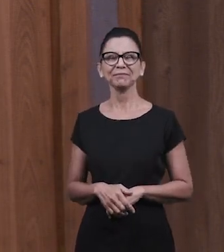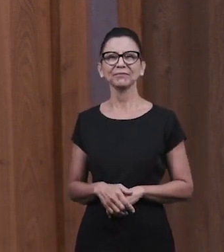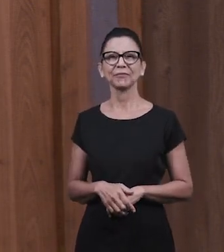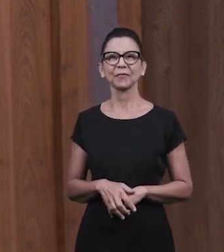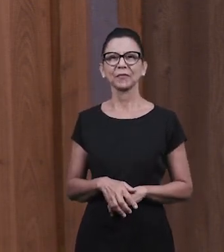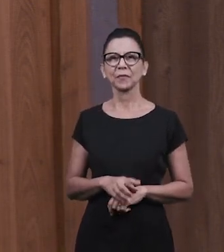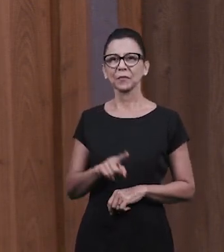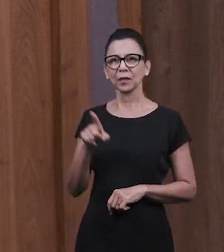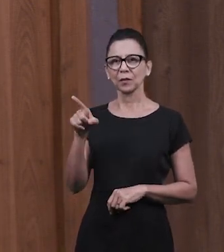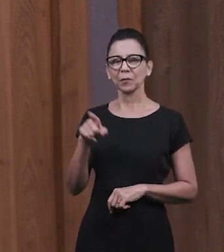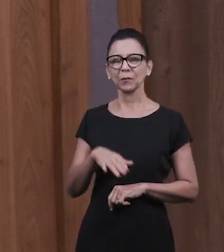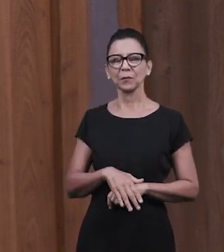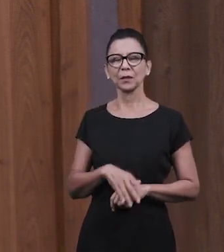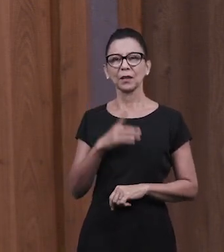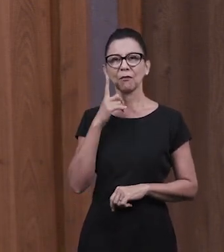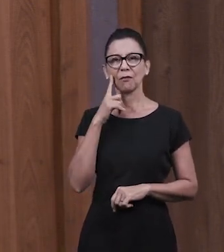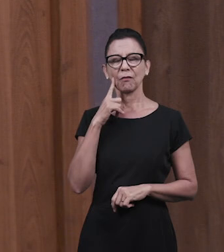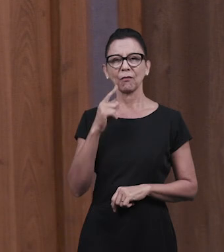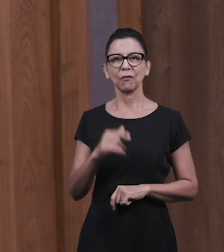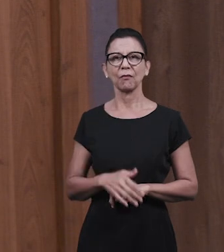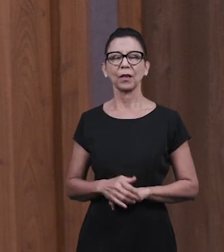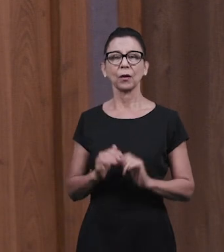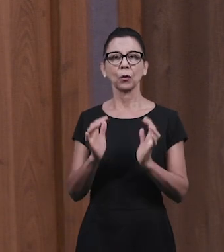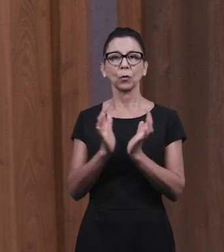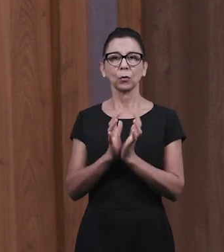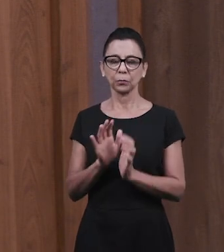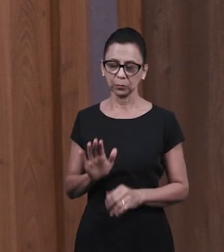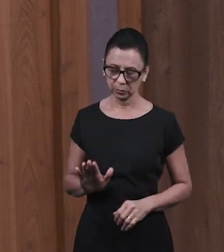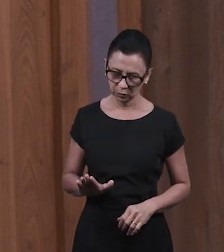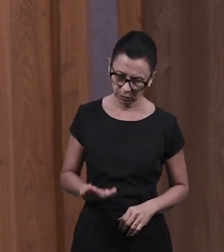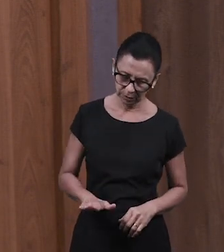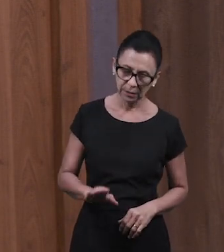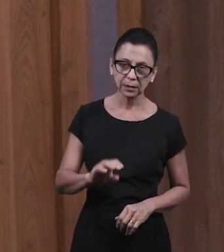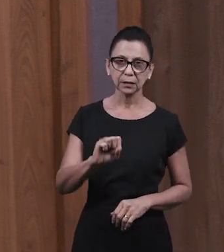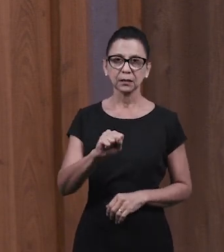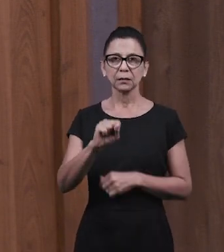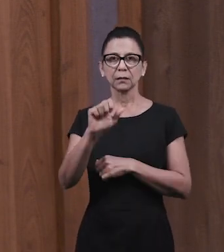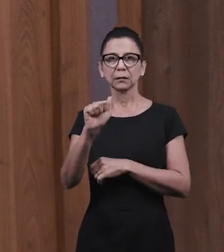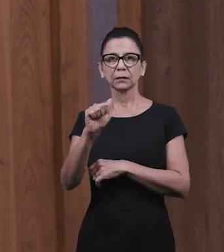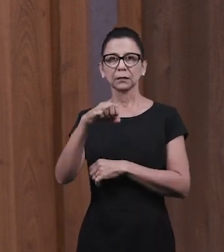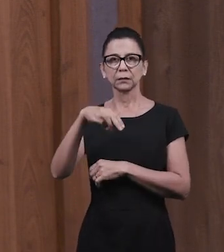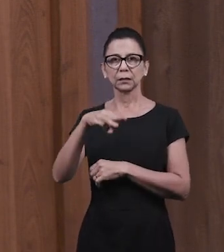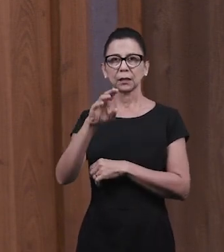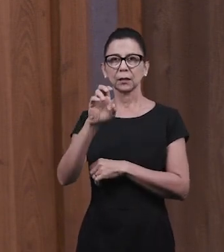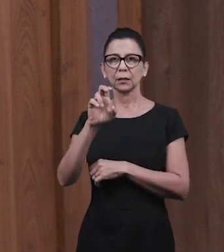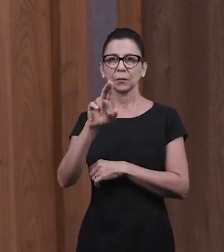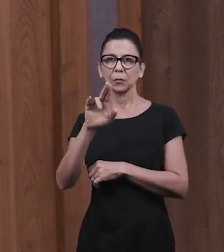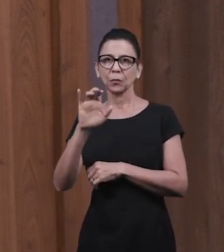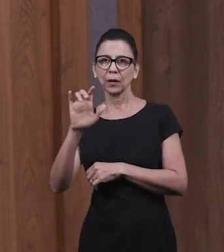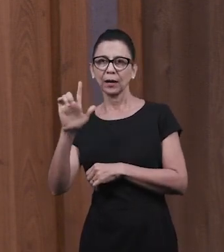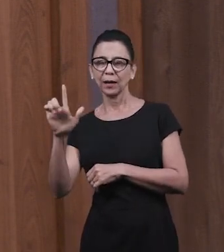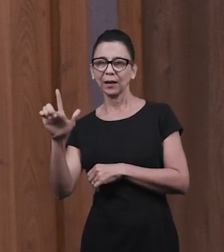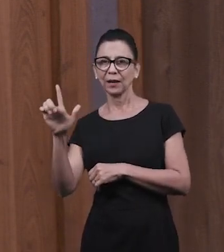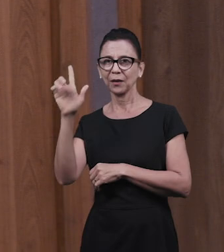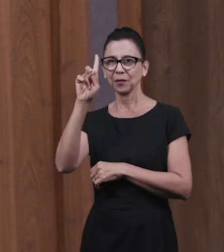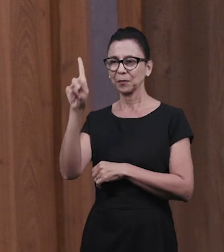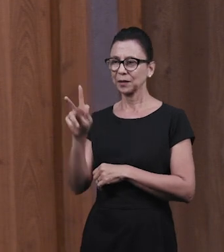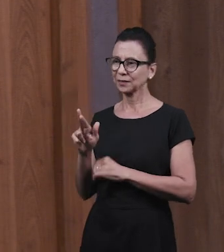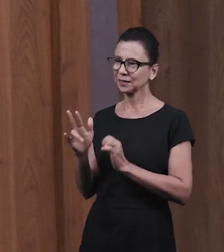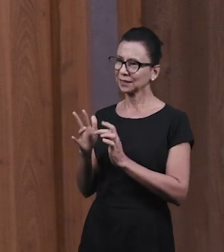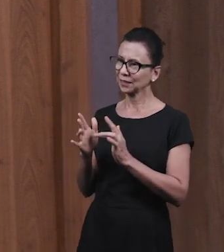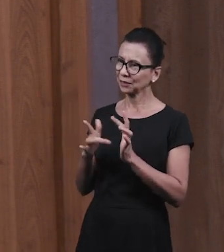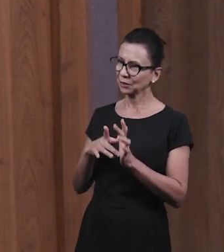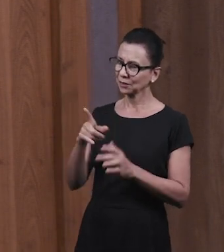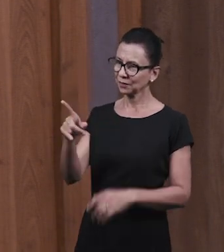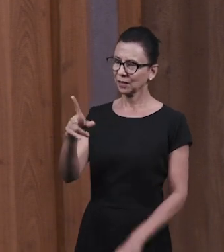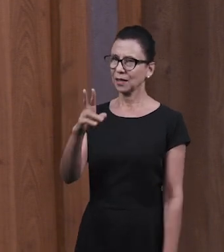pergunta ao Samuel. O Samuel é da classe de crianças da nossa igreja lá em Brasília. A paz do Senhor, Samuel, você